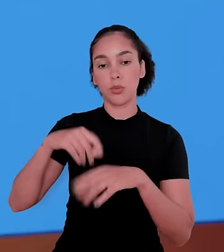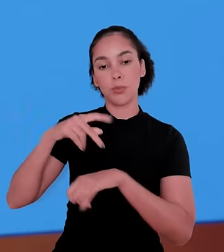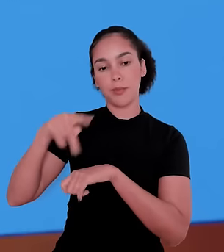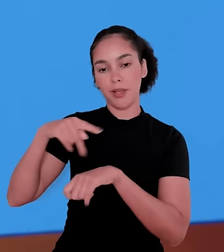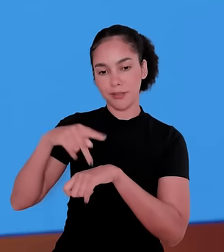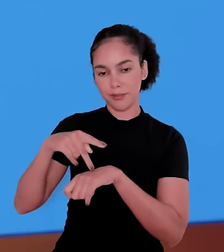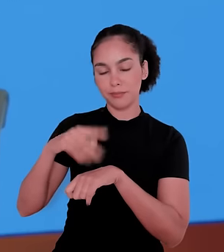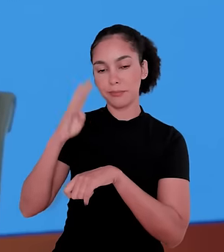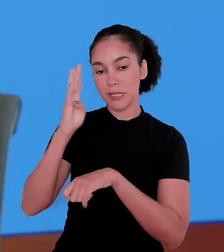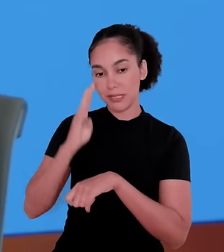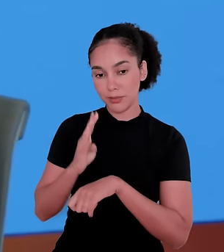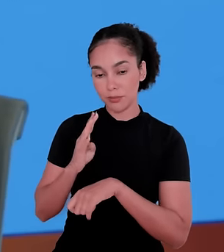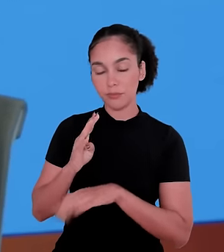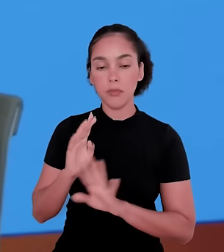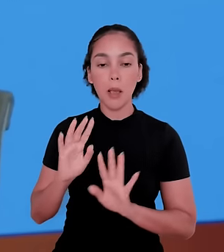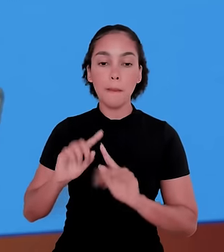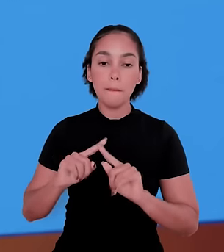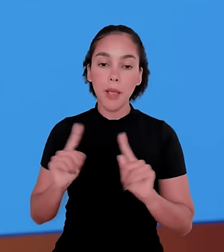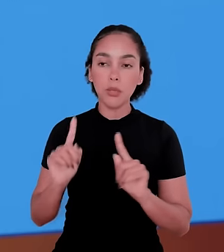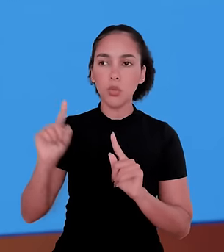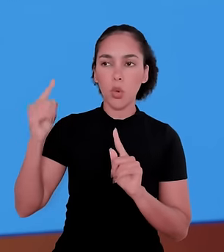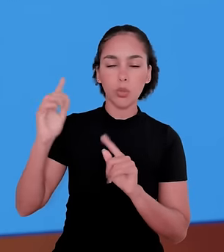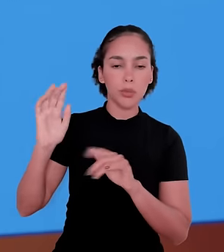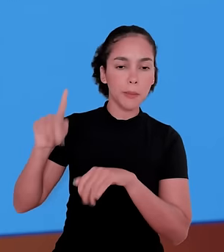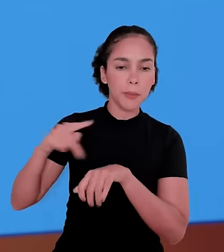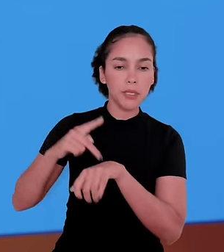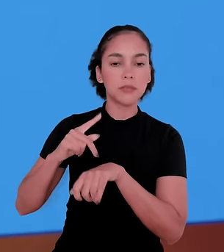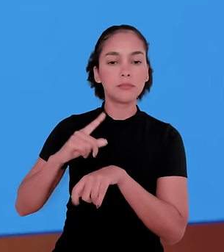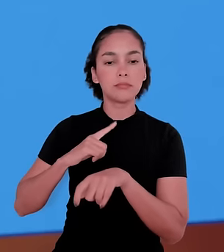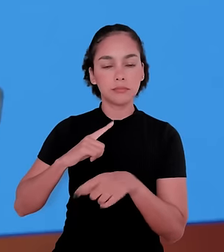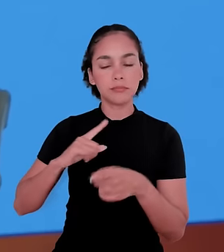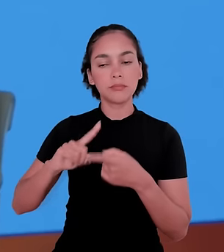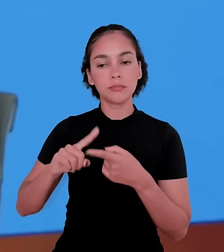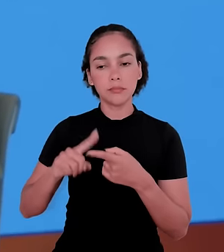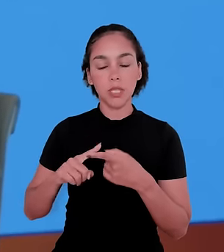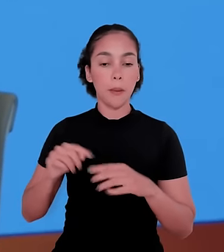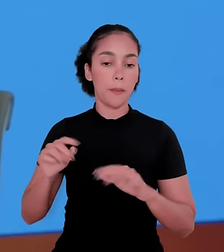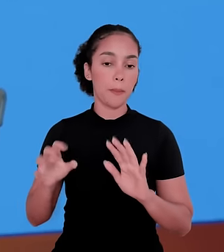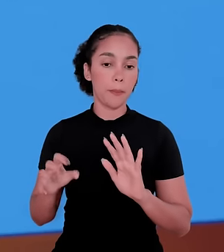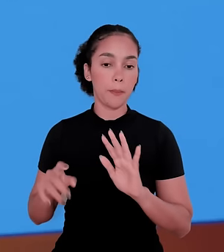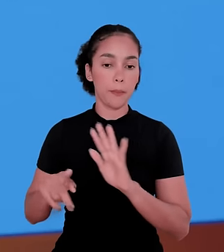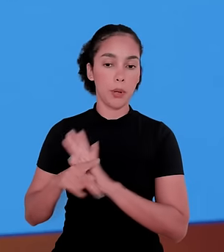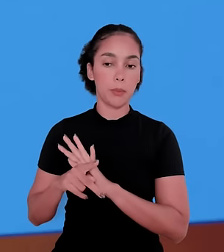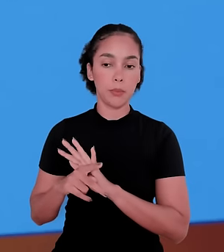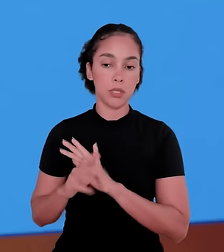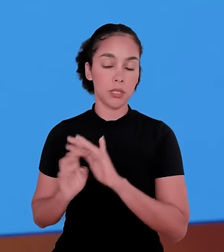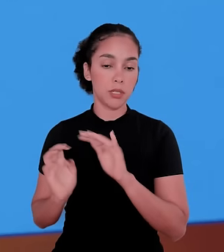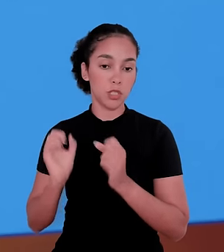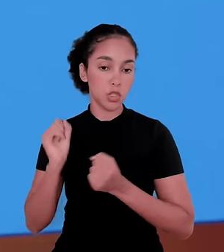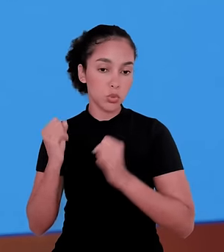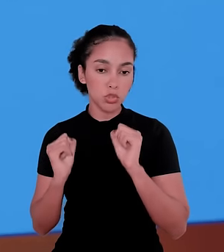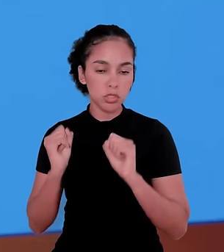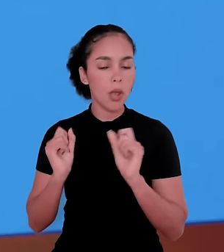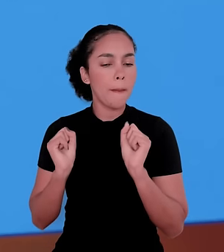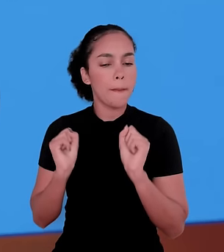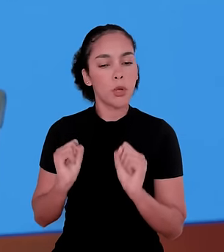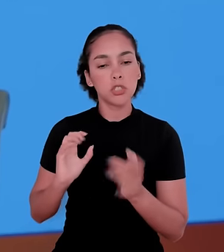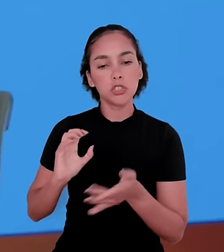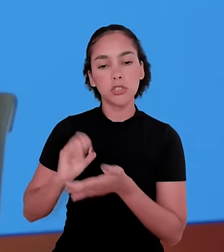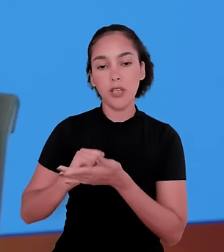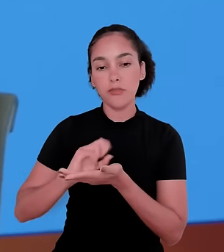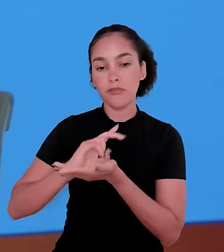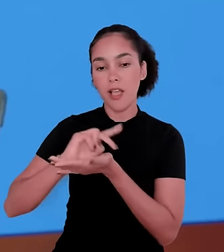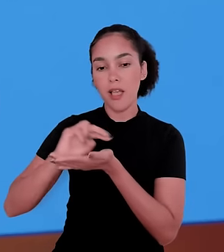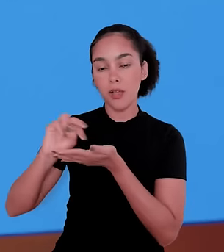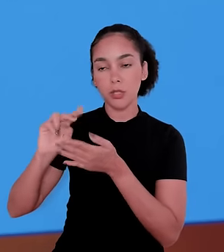se você mas os outros países também trabalham com o sistema de propriedade Industrial então você pode registrar ele em vários países